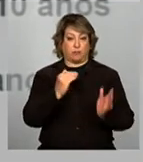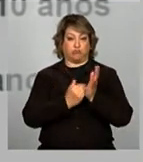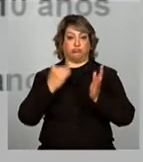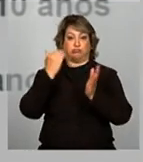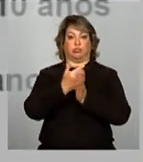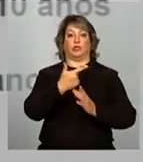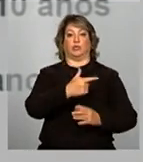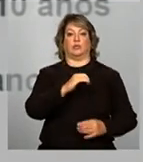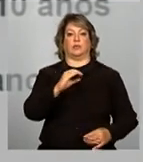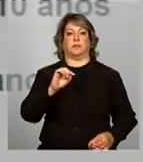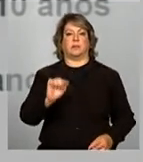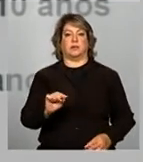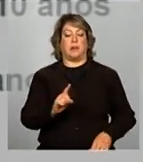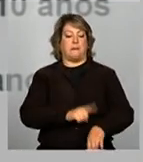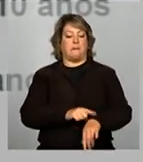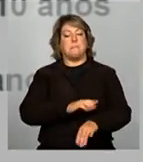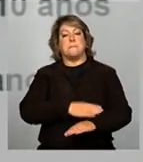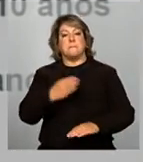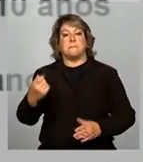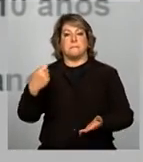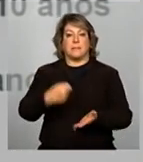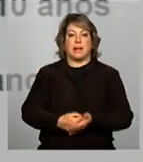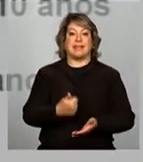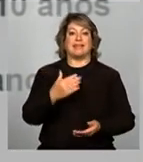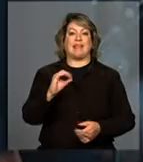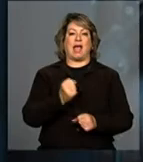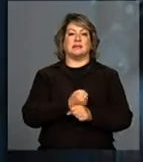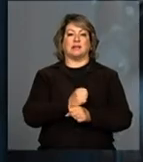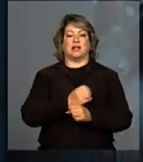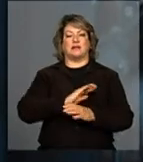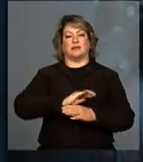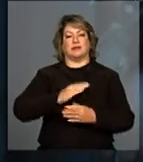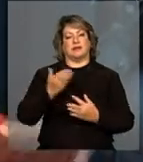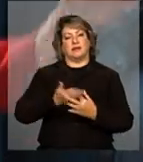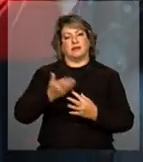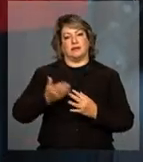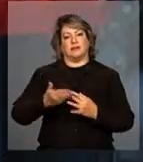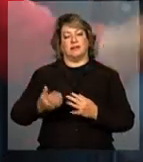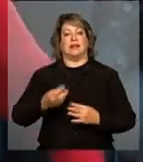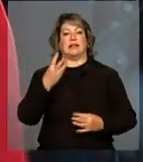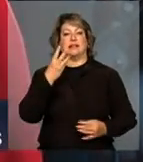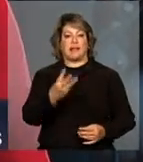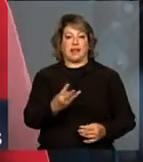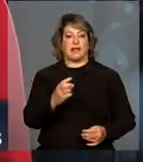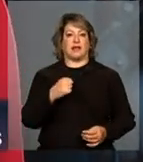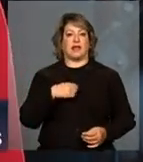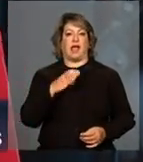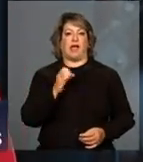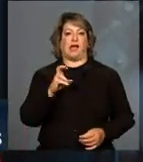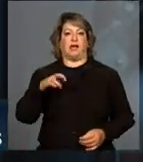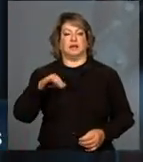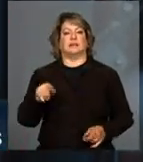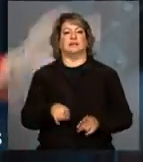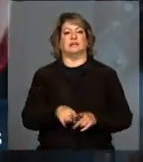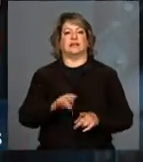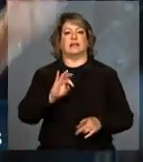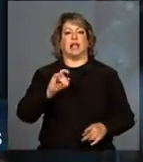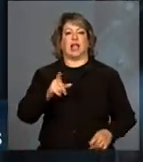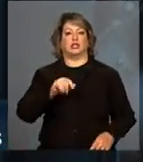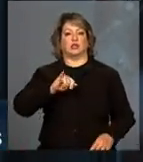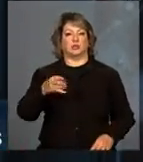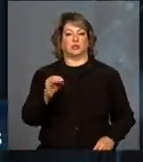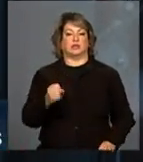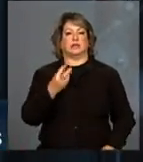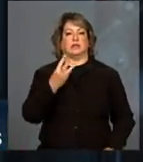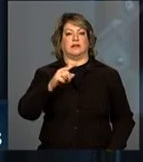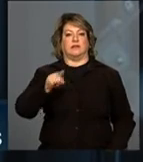mil. Dá um prazo de pagamento de 10 anos, com 3 de carências e uma taxa de juros de 3,5%.